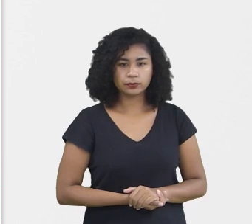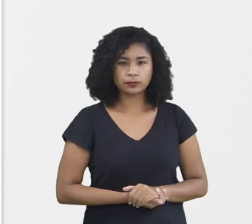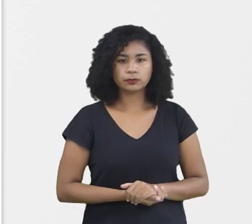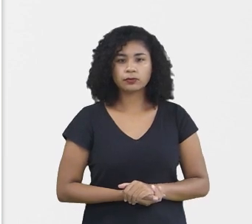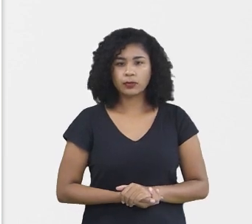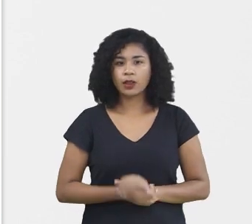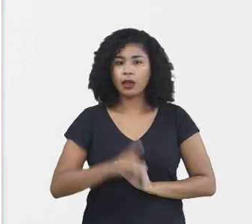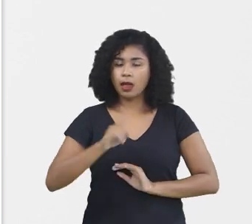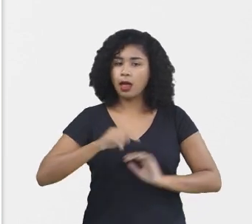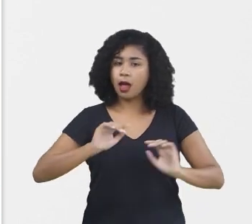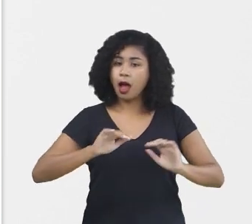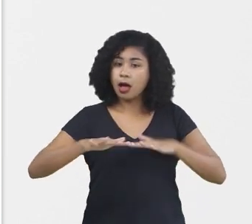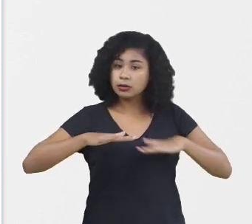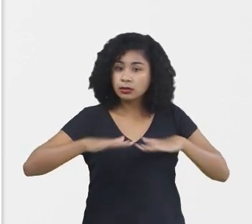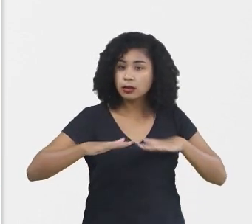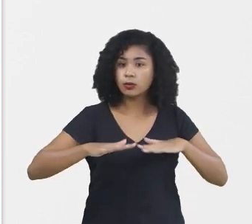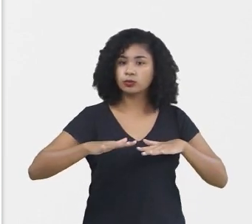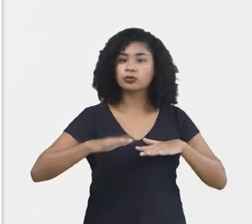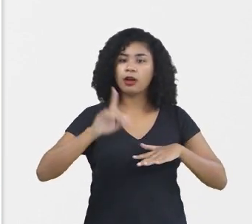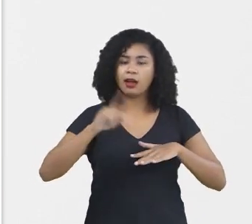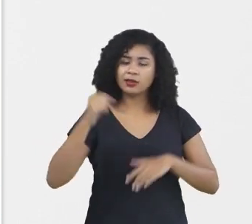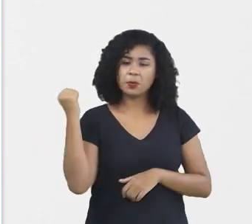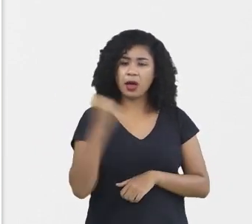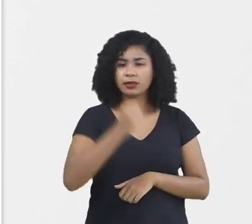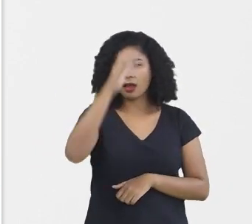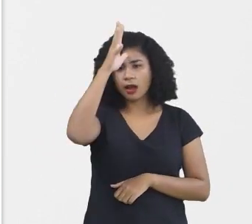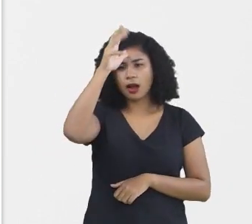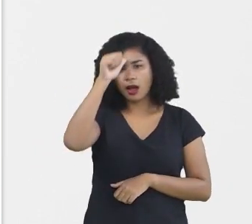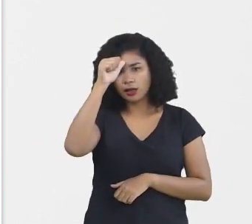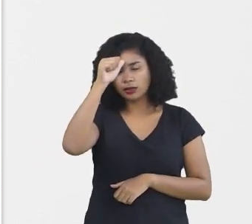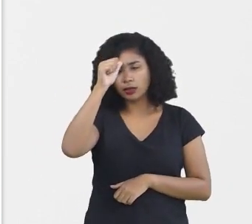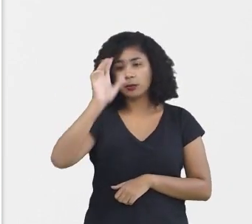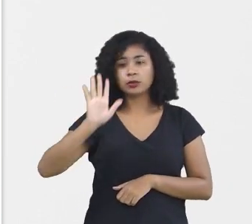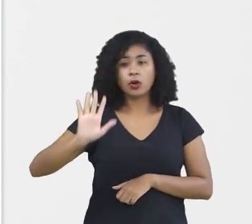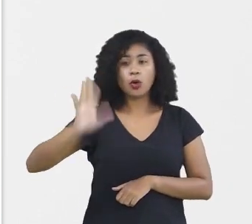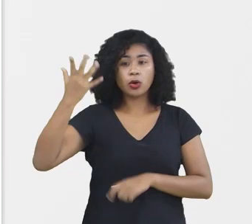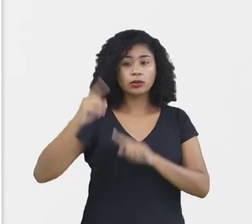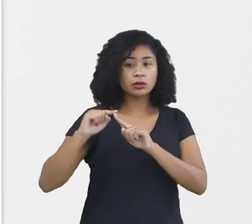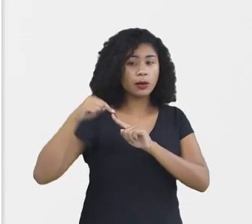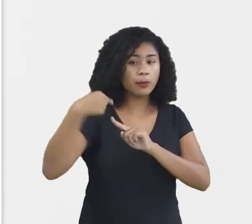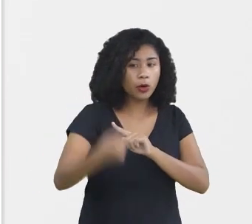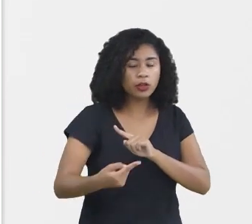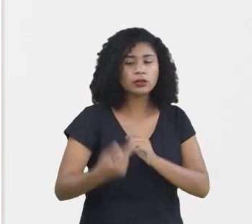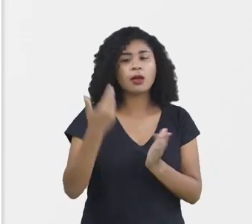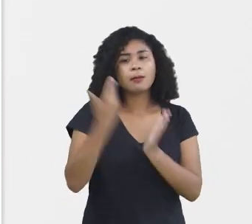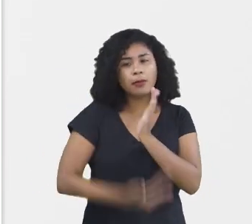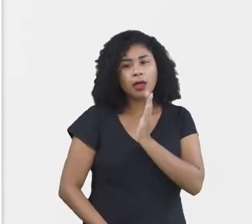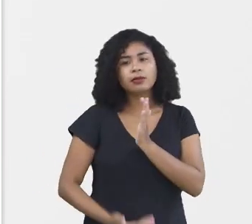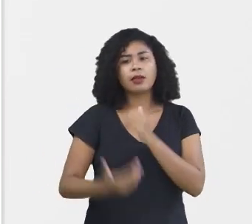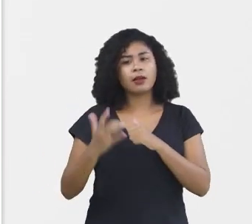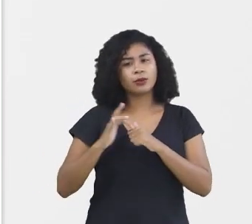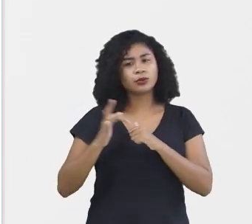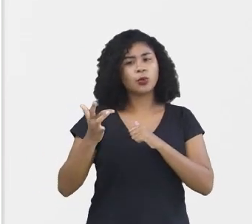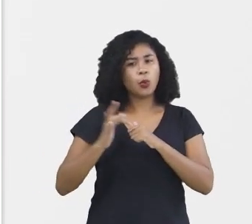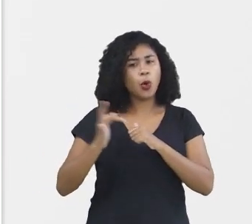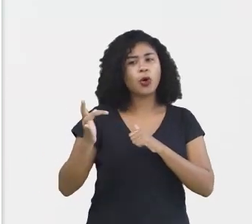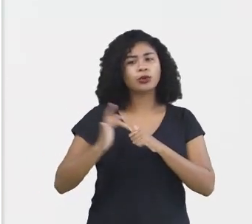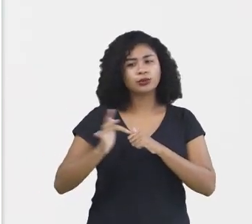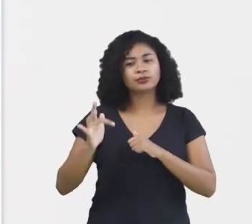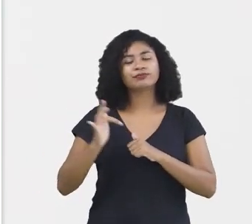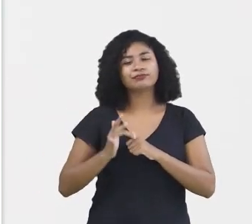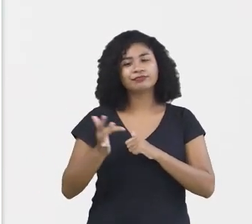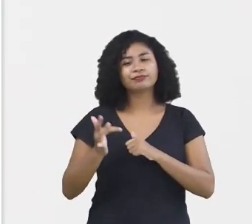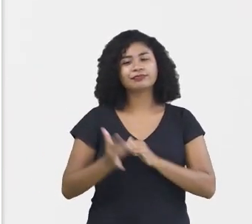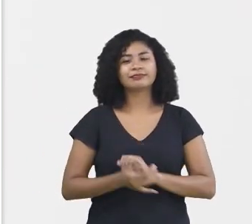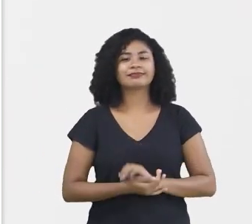ato, o fato, a ação deles terem matado a galinha. A consequência vai ser o quê? Eles perderam o ganho que eles tinham todos os dias,